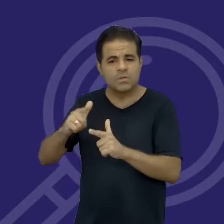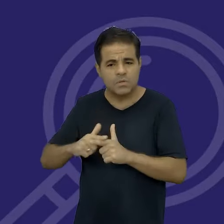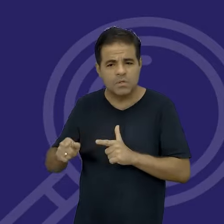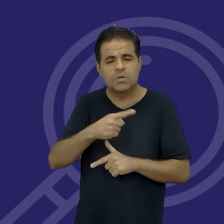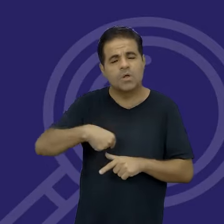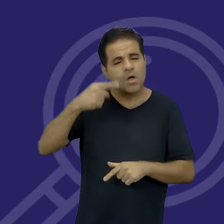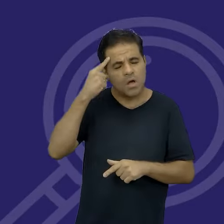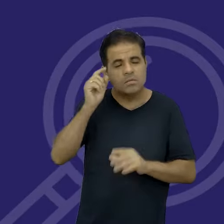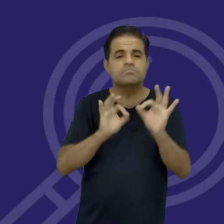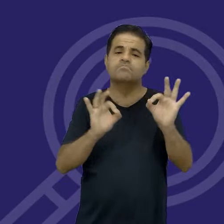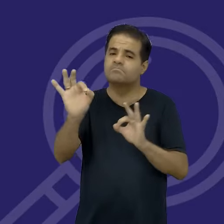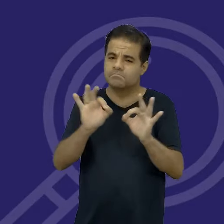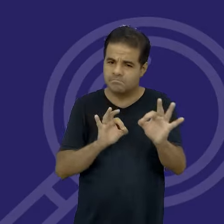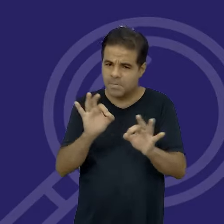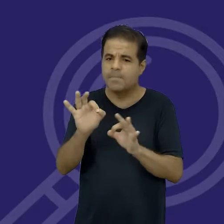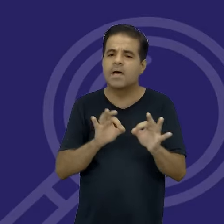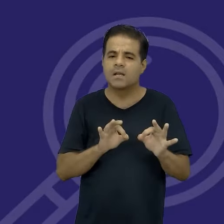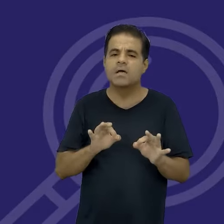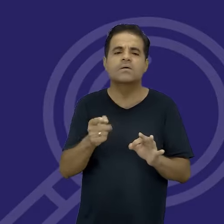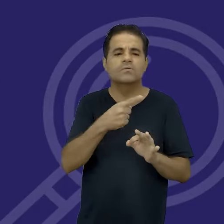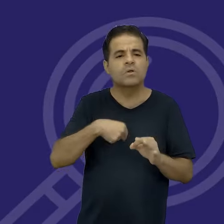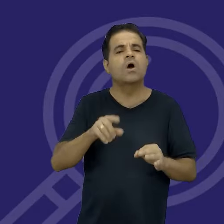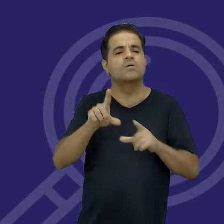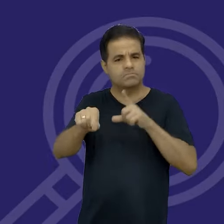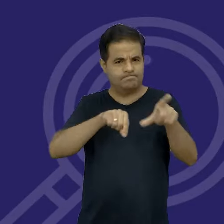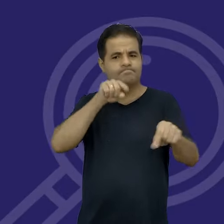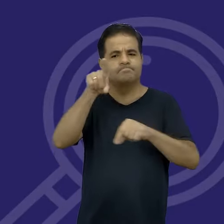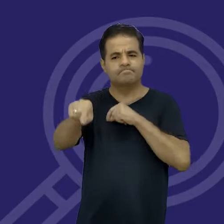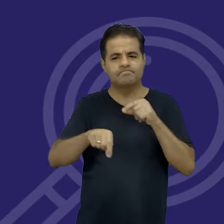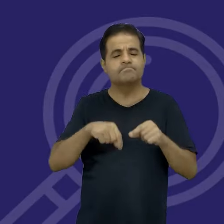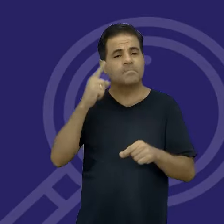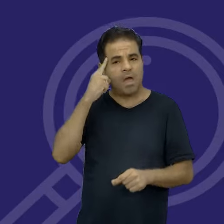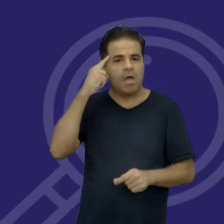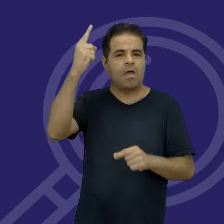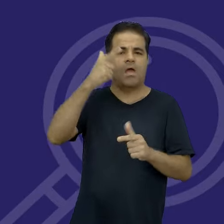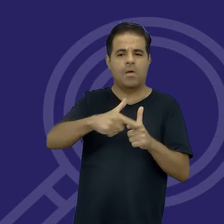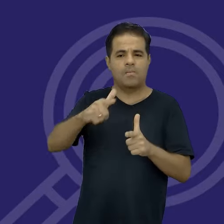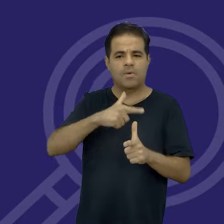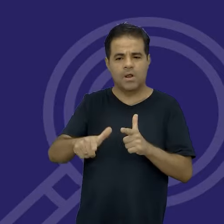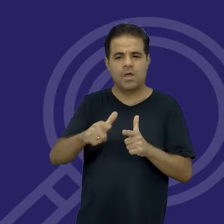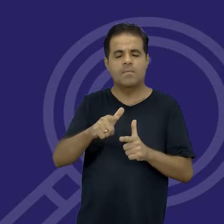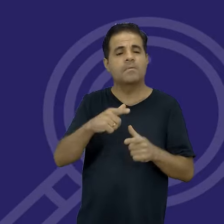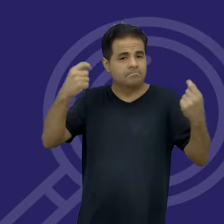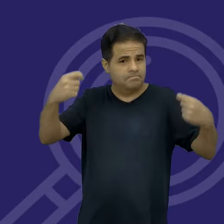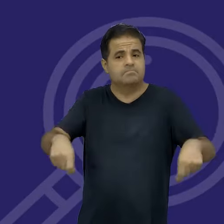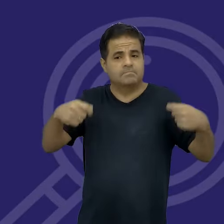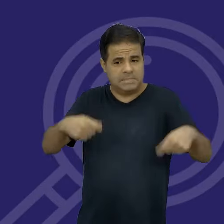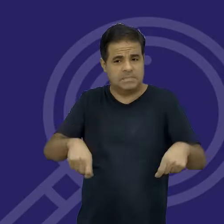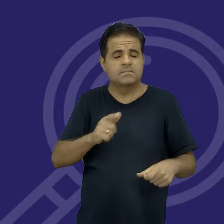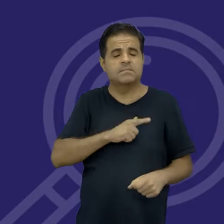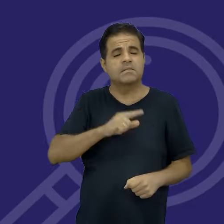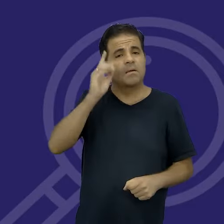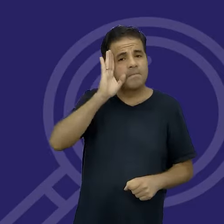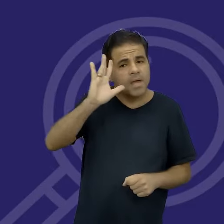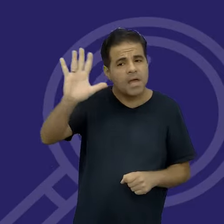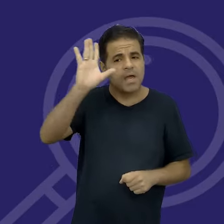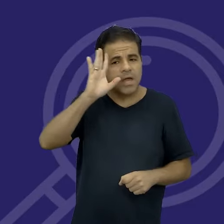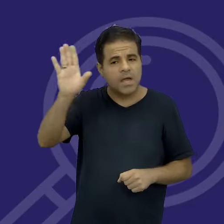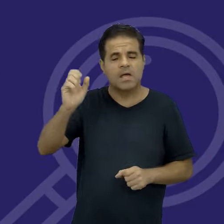estamos preparando, né, nós estamos selecionando um problema. E esse problema necessita pensar